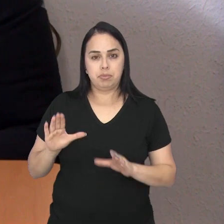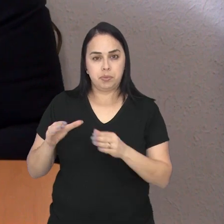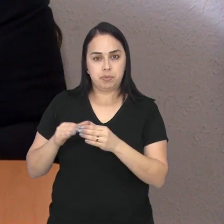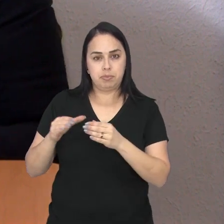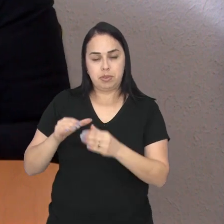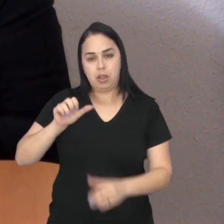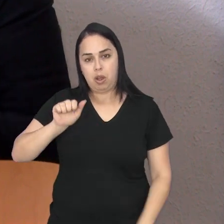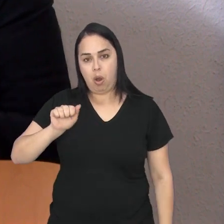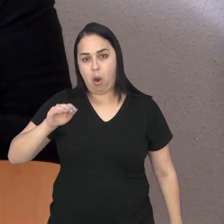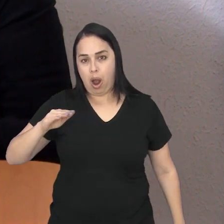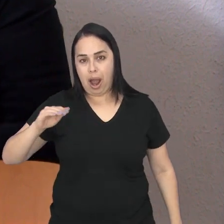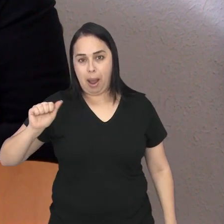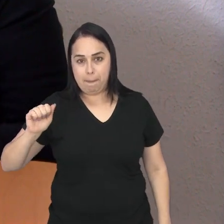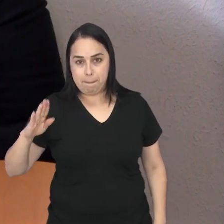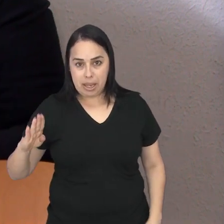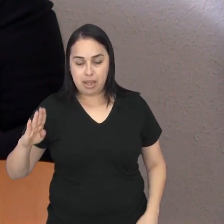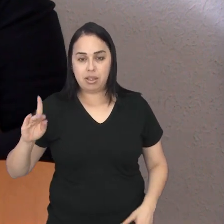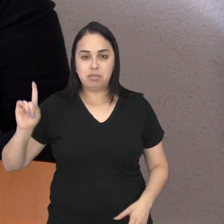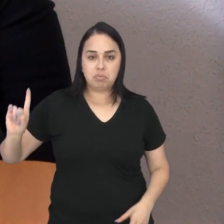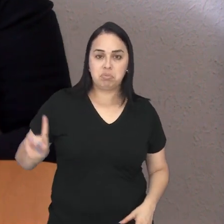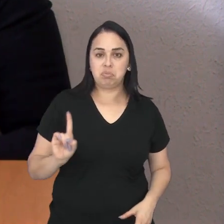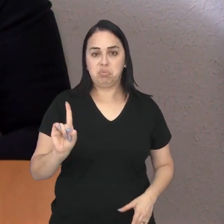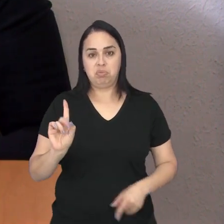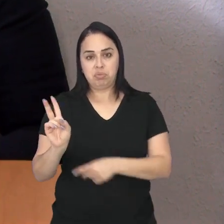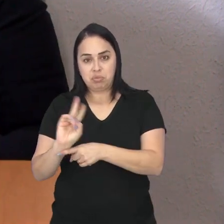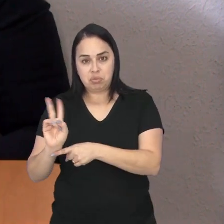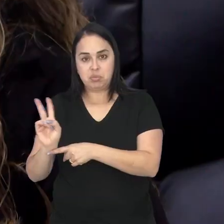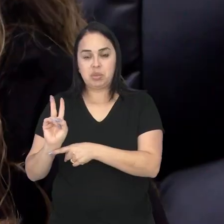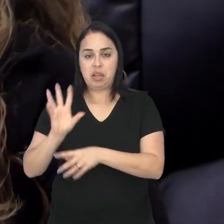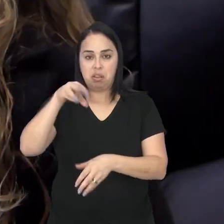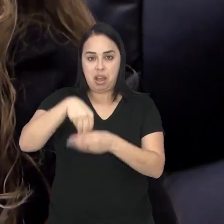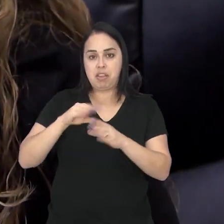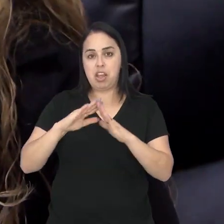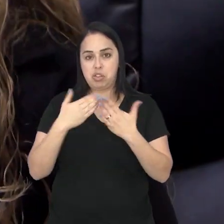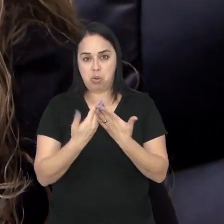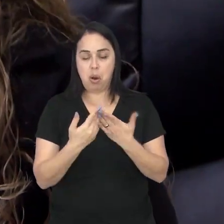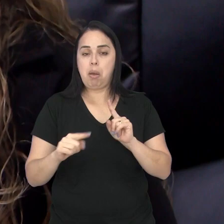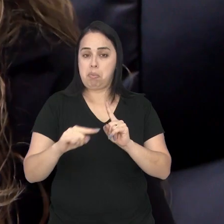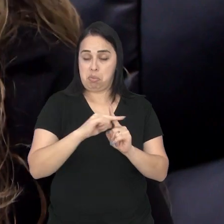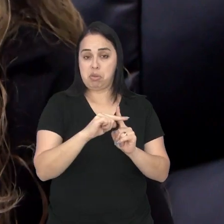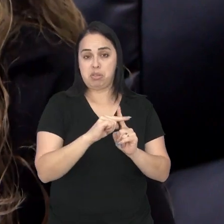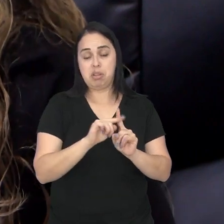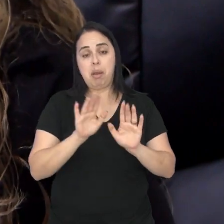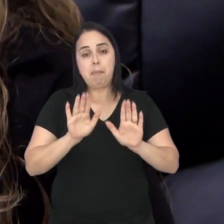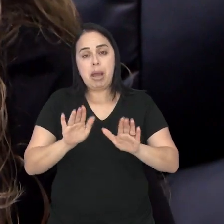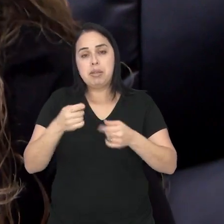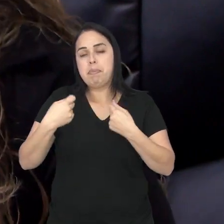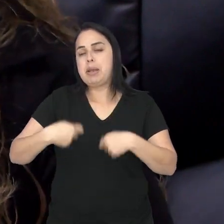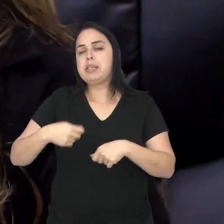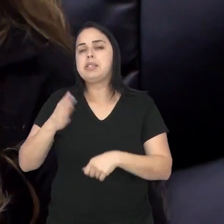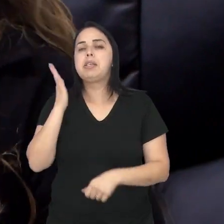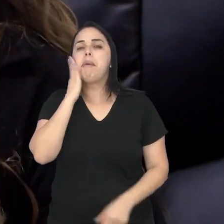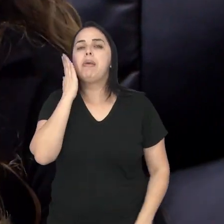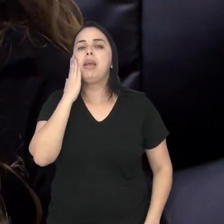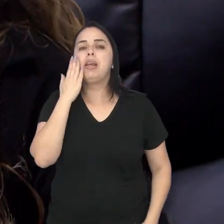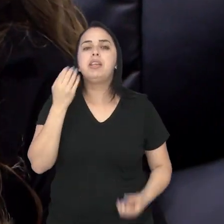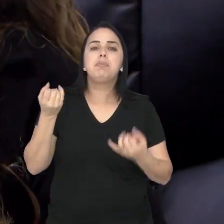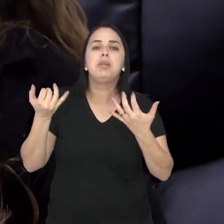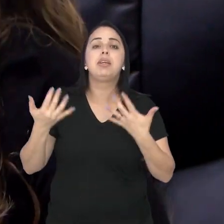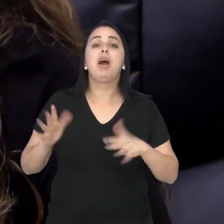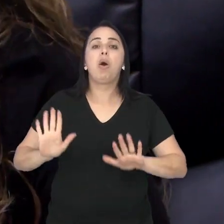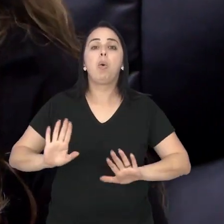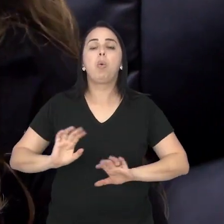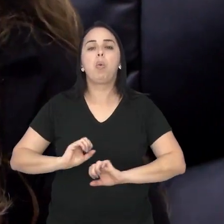pública da OAB a presença dos vigilantes nas escolas pode ter Resultado positivo mas é necessário saber claramente